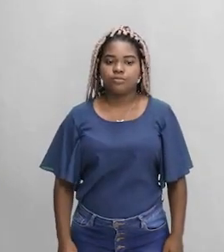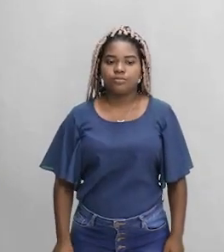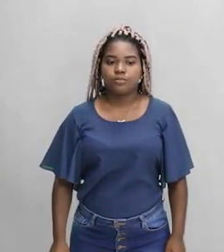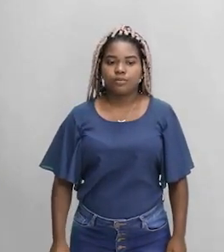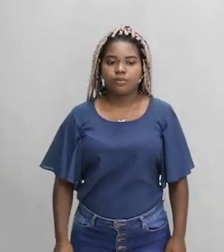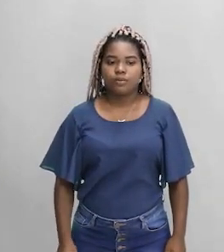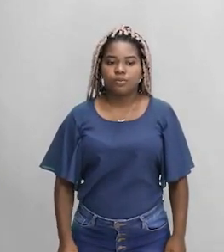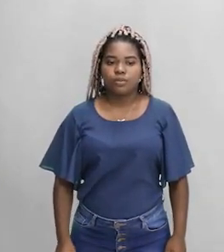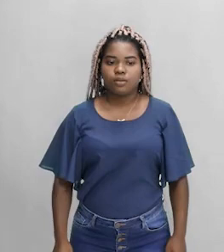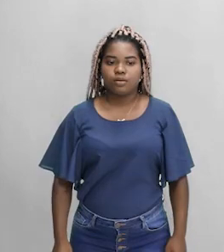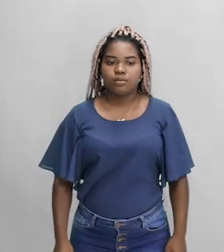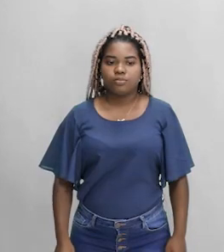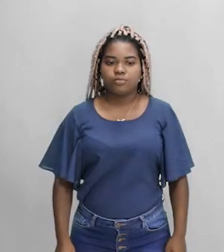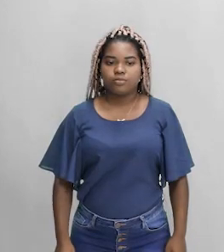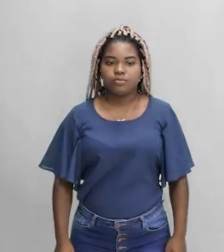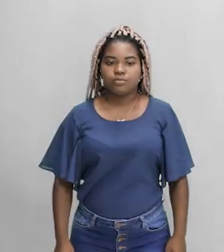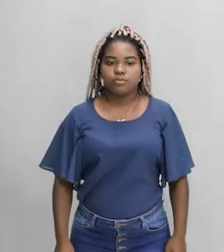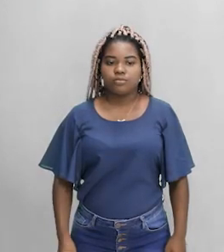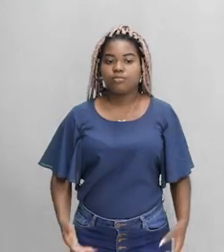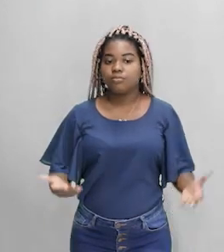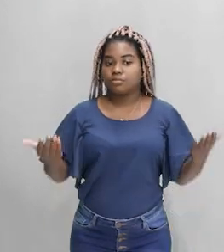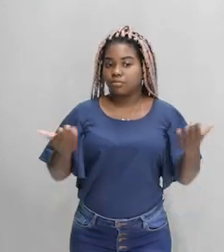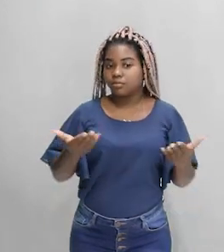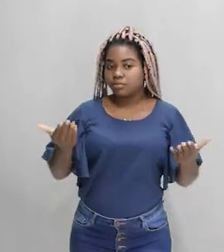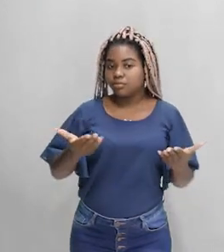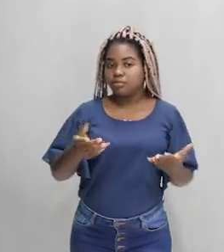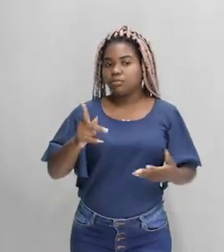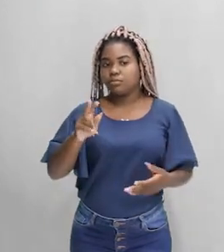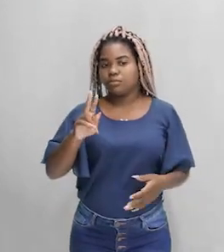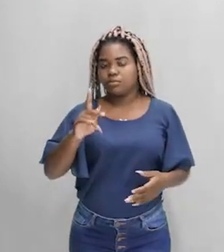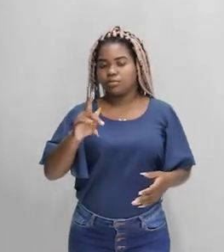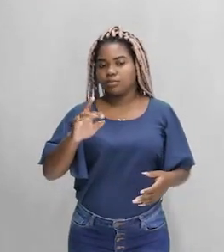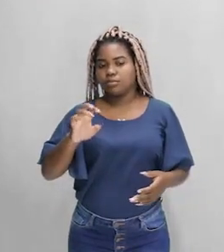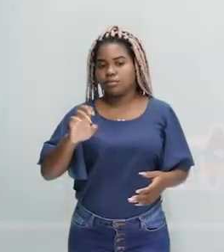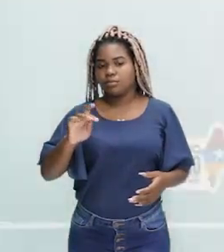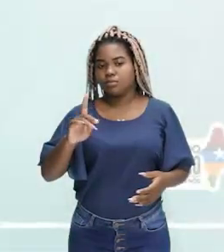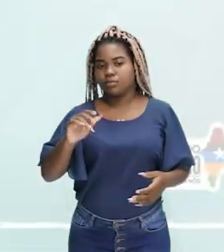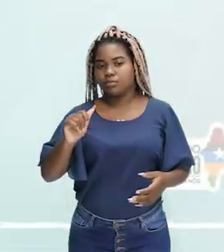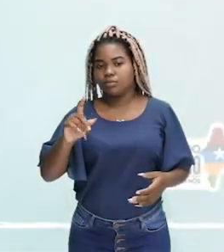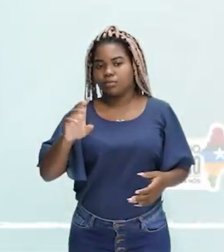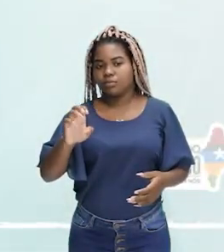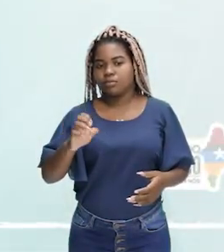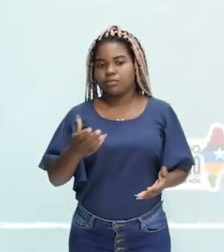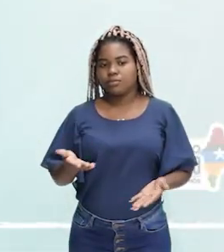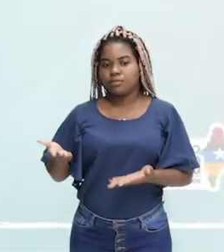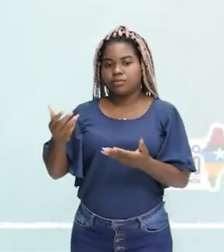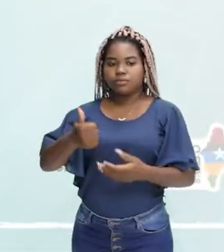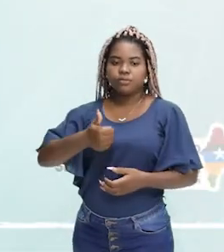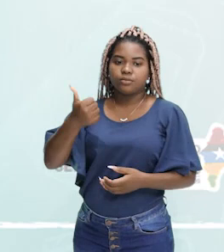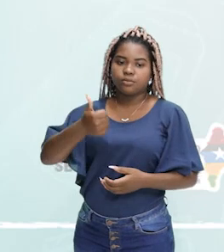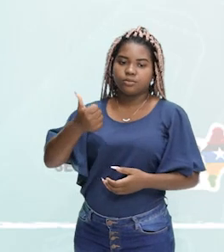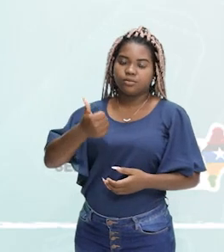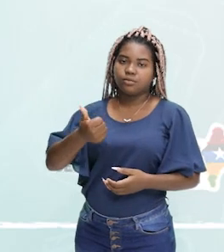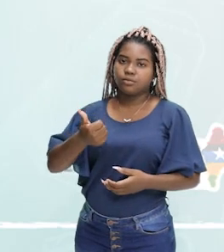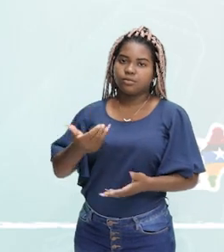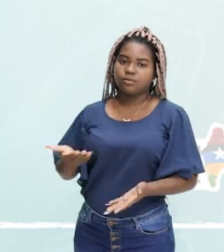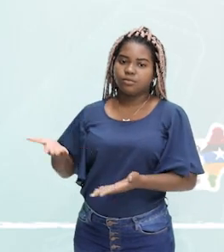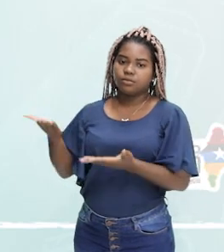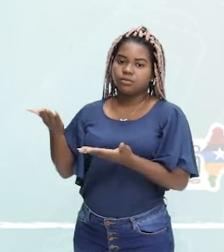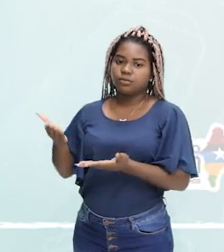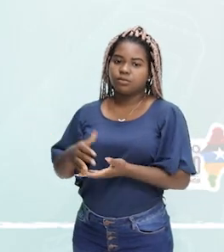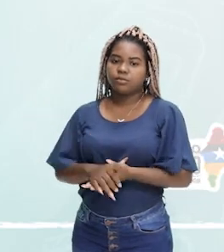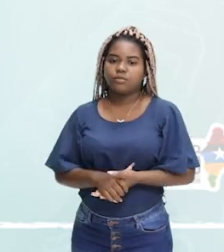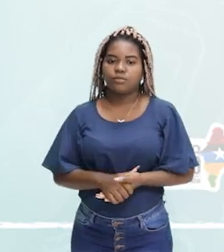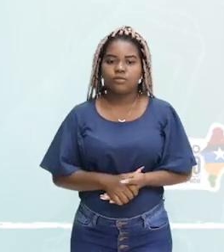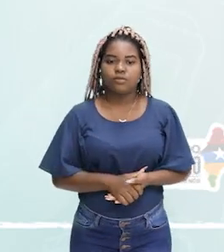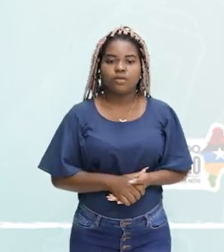expoente, tá bom? Passemos agora para as propriedades. A primeira propriedade tem a seguinte informação. Na